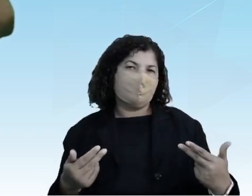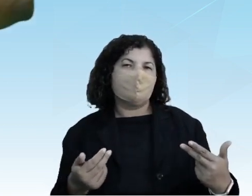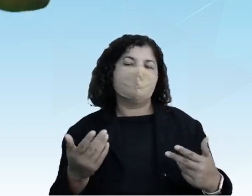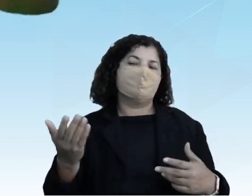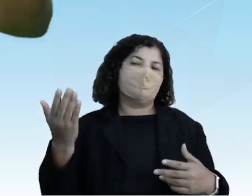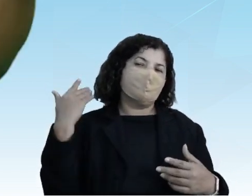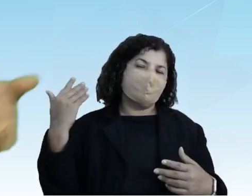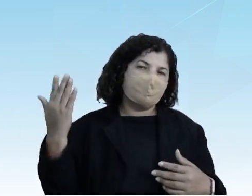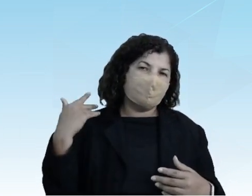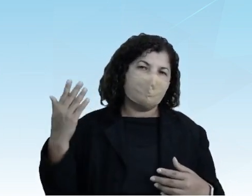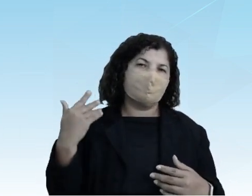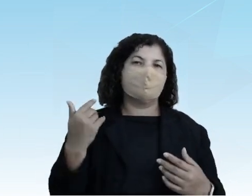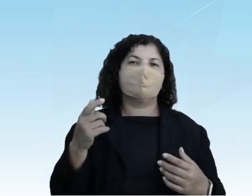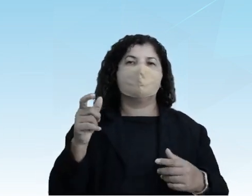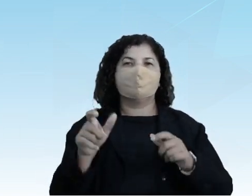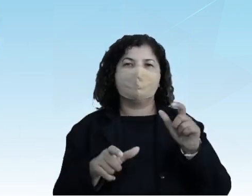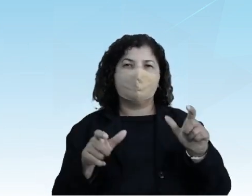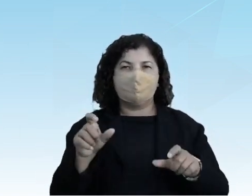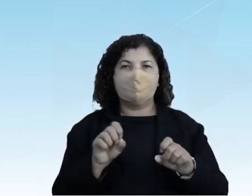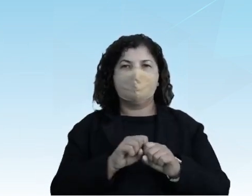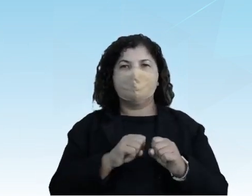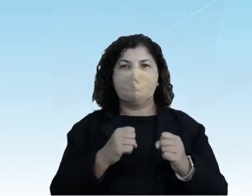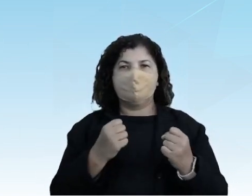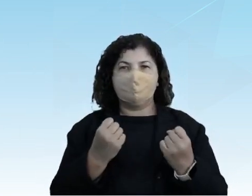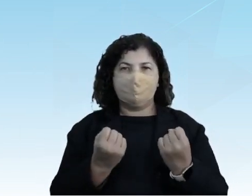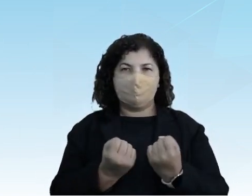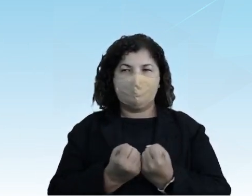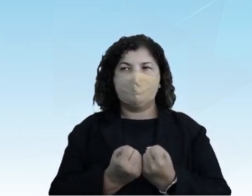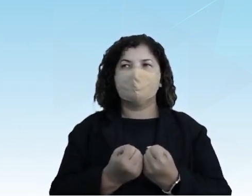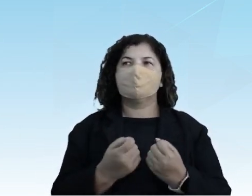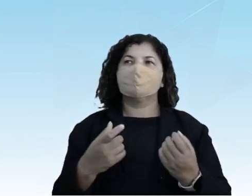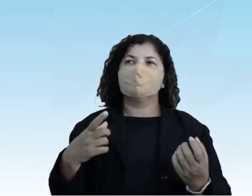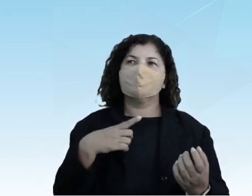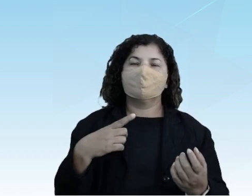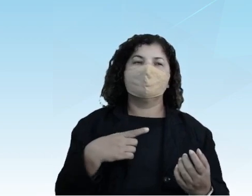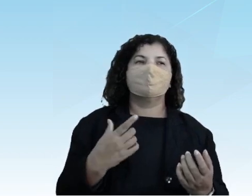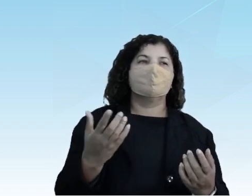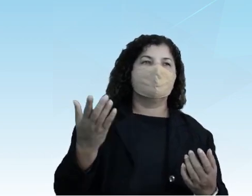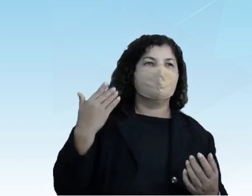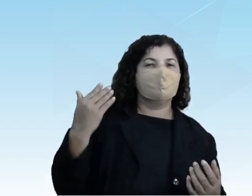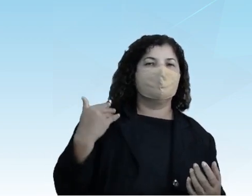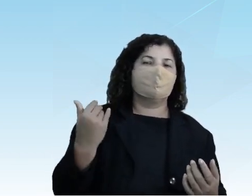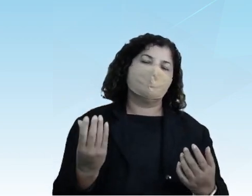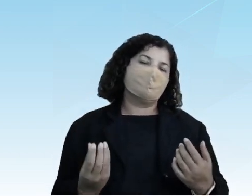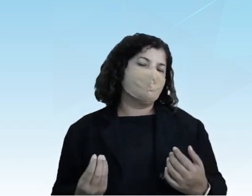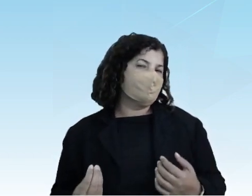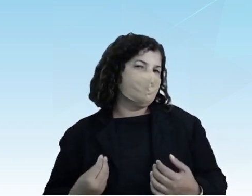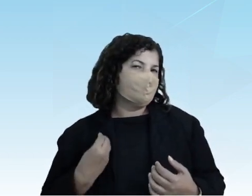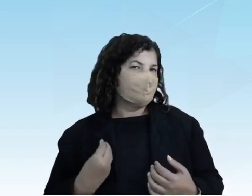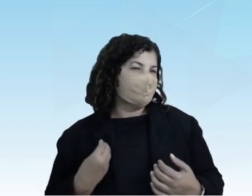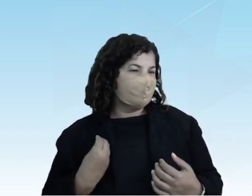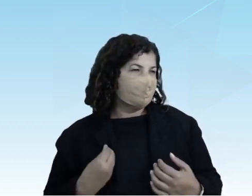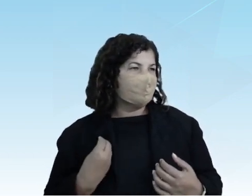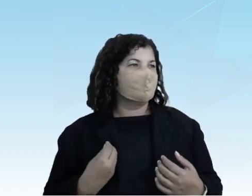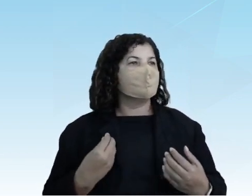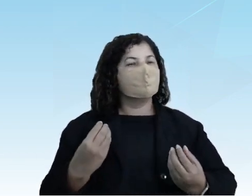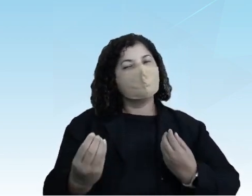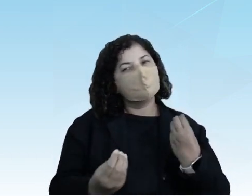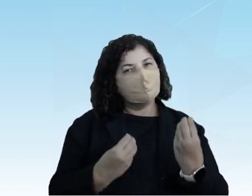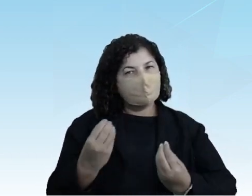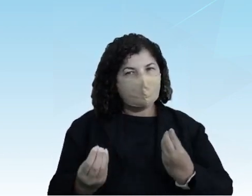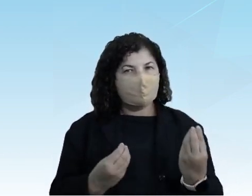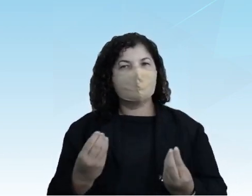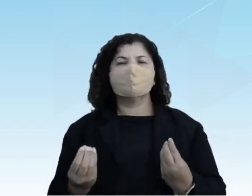Então, nós vamos fazer uma relação entre passado e presente, né? Passado e presente. Então,